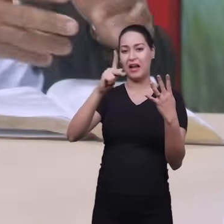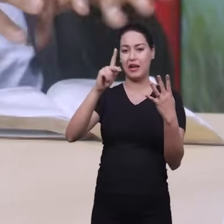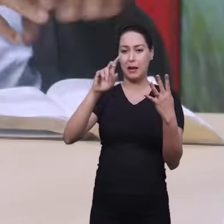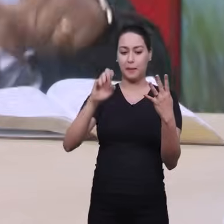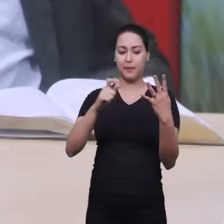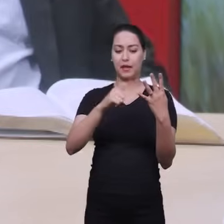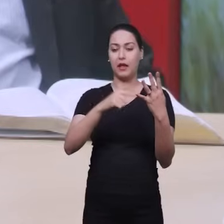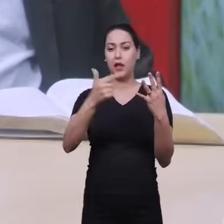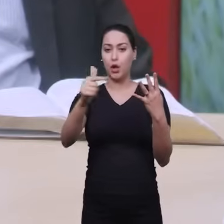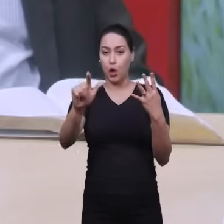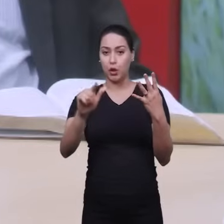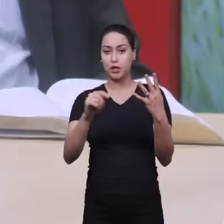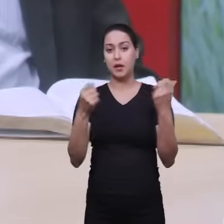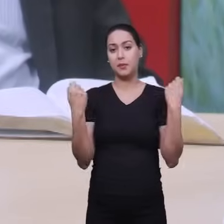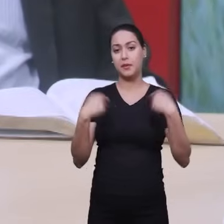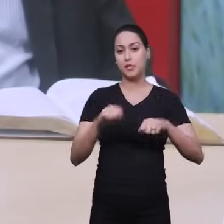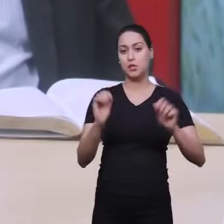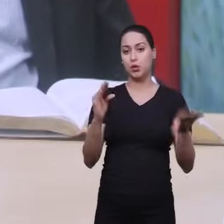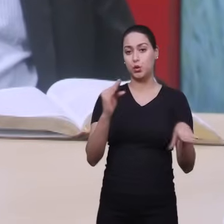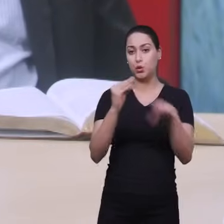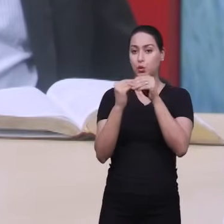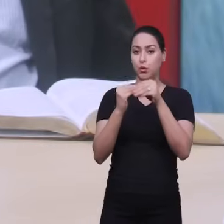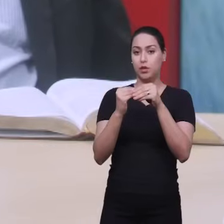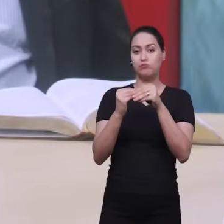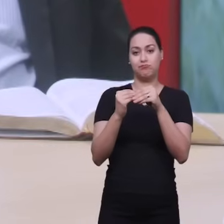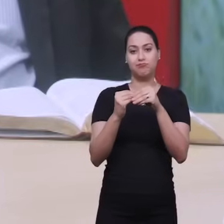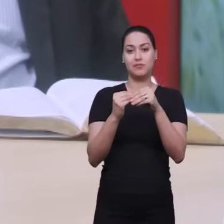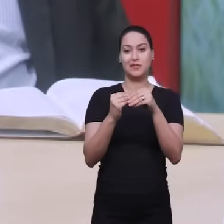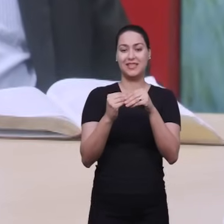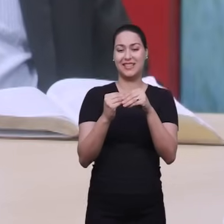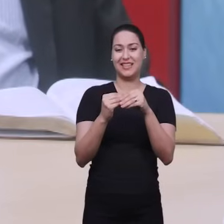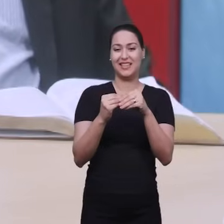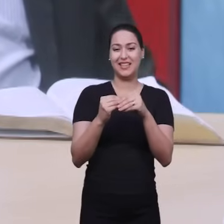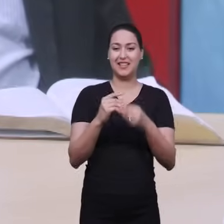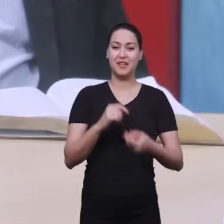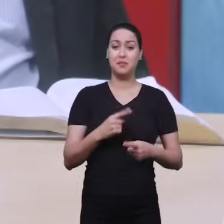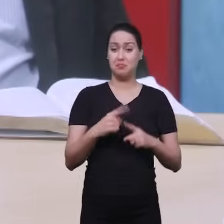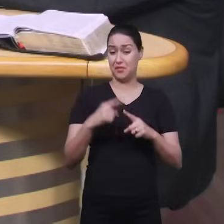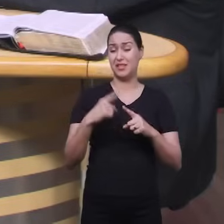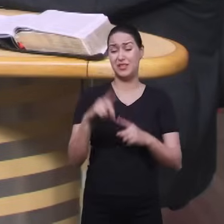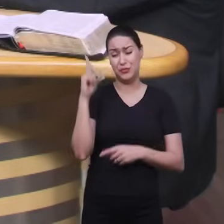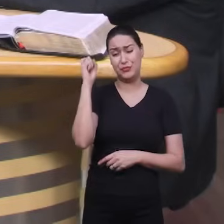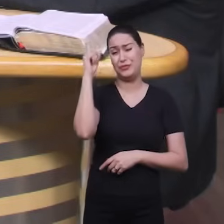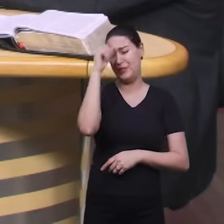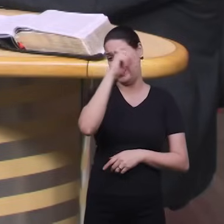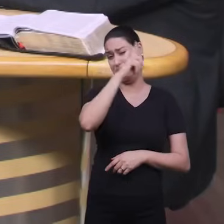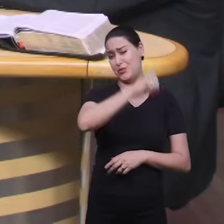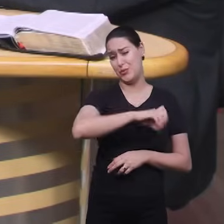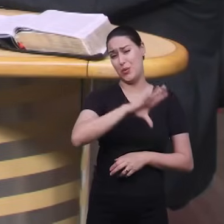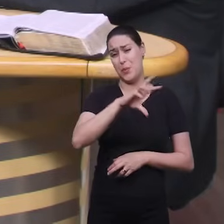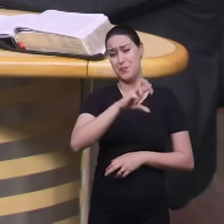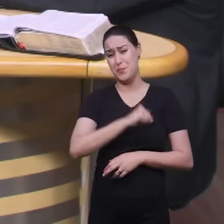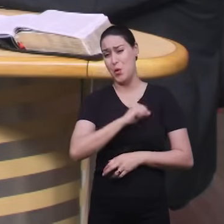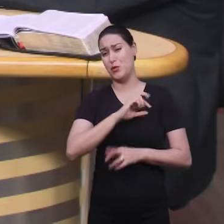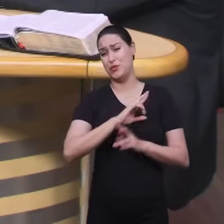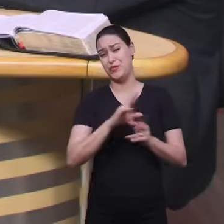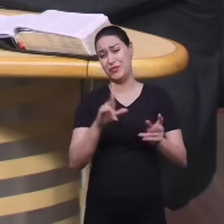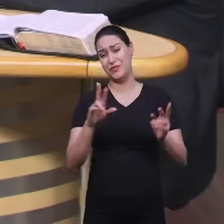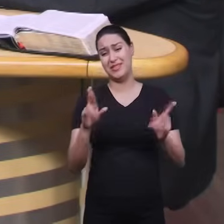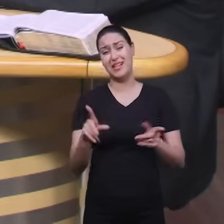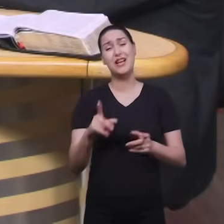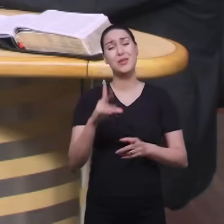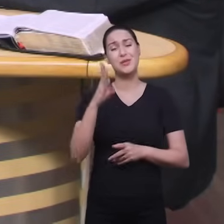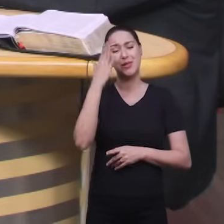mas na verdade o senhor teve que reduzir exigência pro pênis não conseguia não isso isso eu não conseguimos também não conseguiu